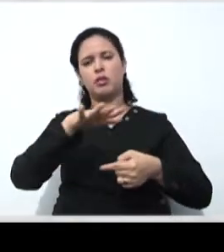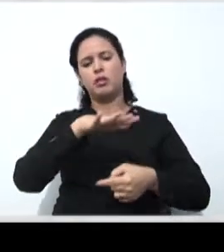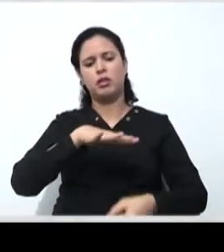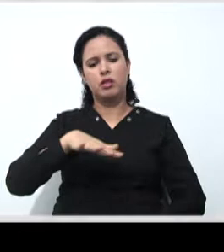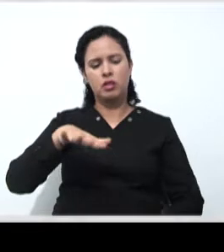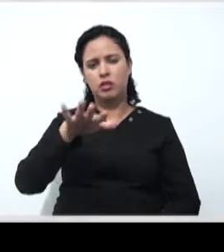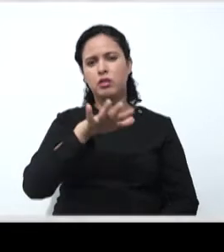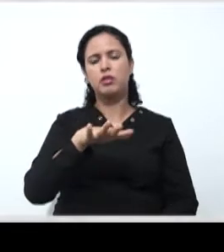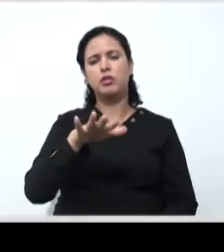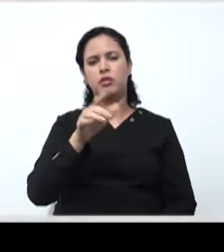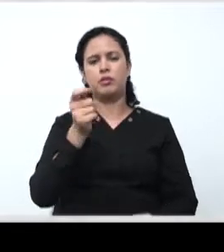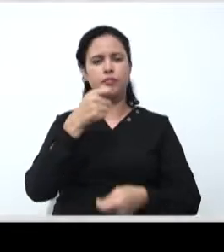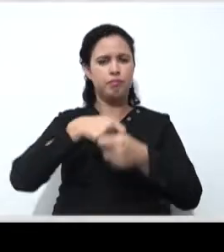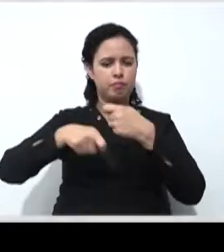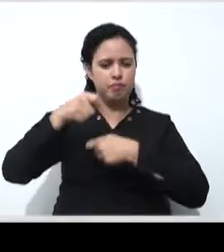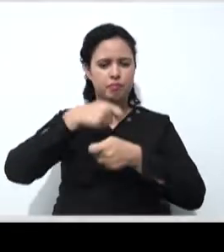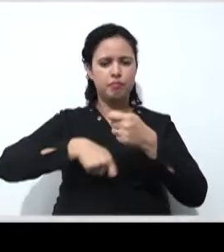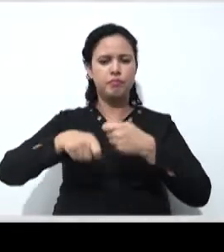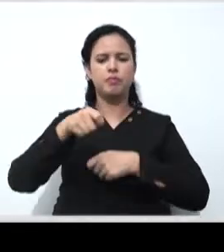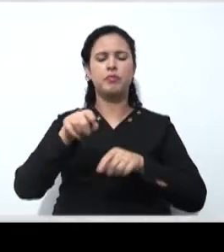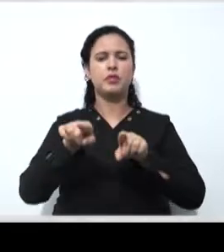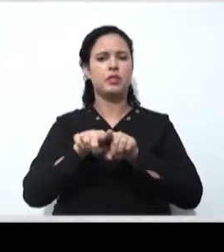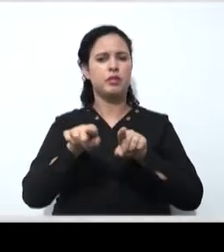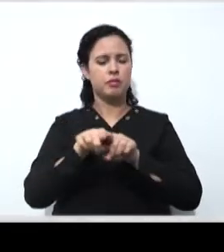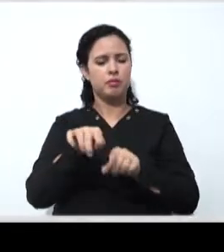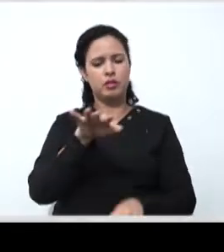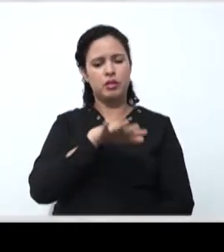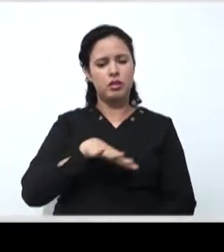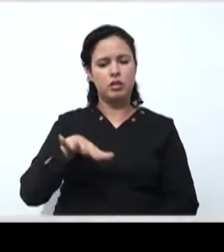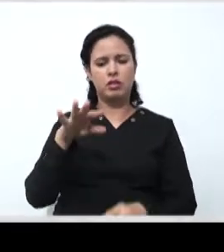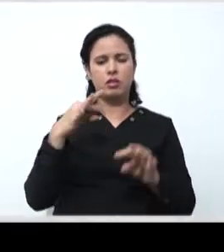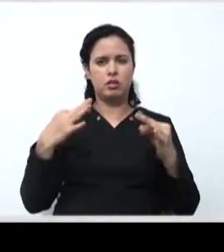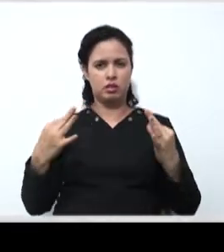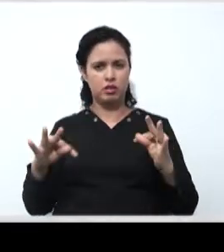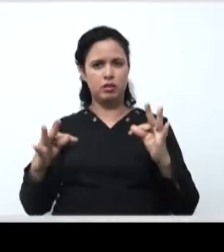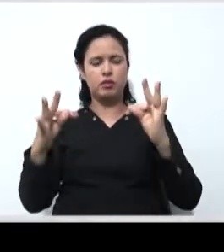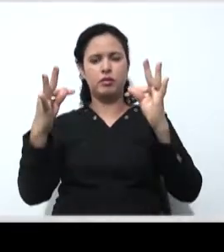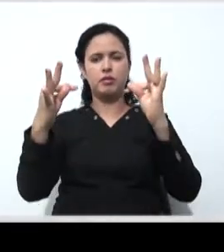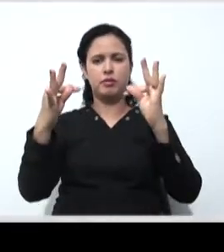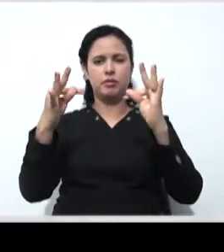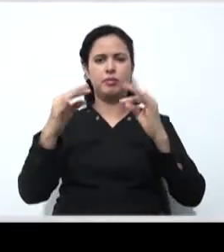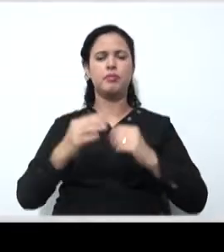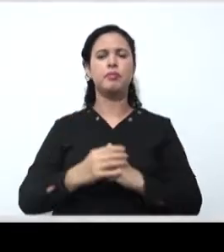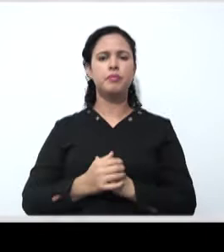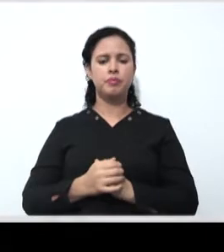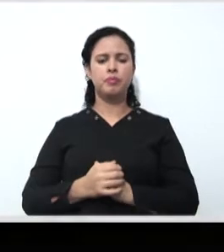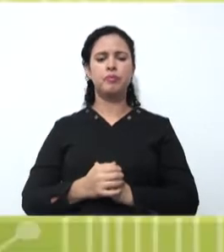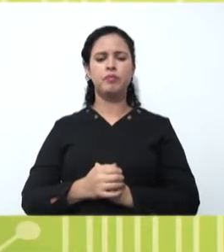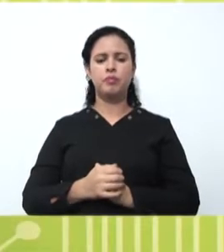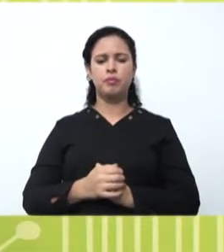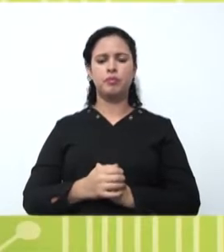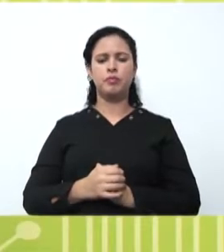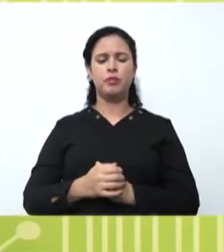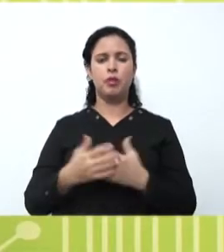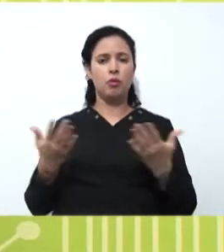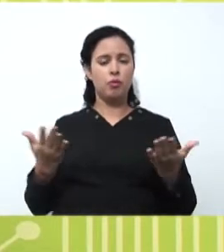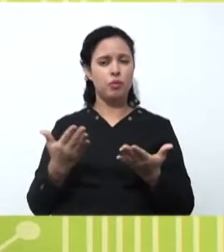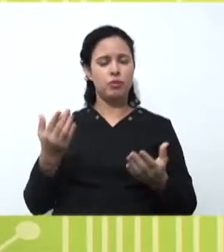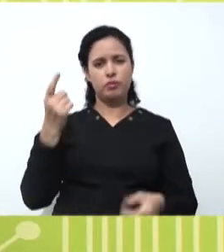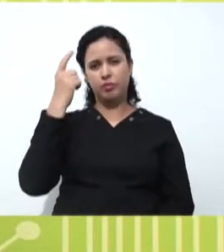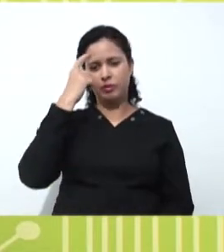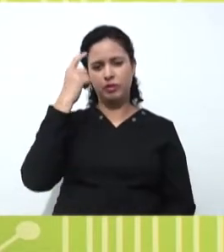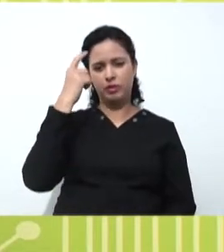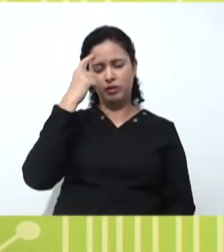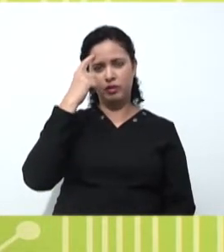à economia e com relação ao perfil aí mais tecnológico. Hoje, vamos pensar aqui comigo,